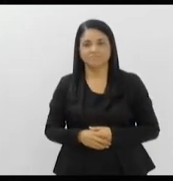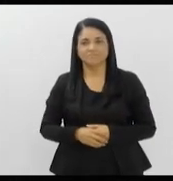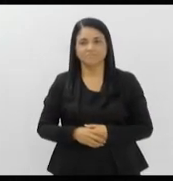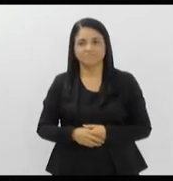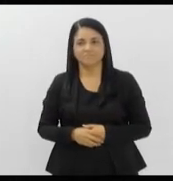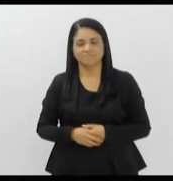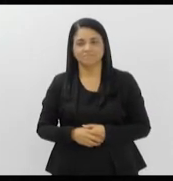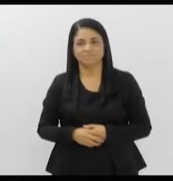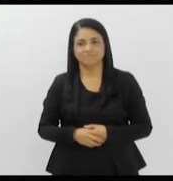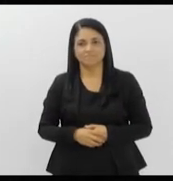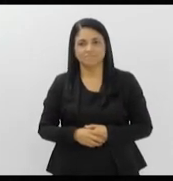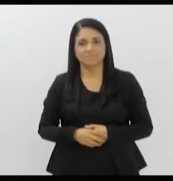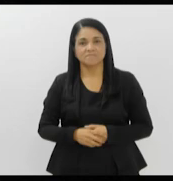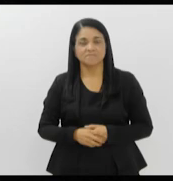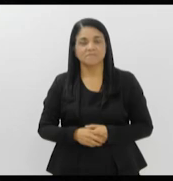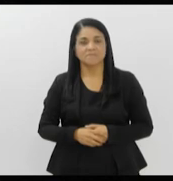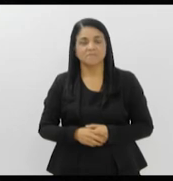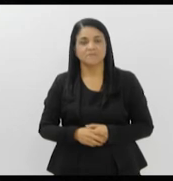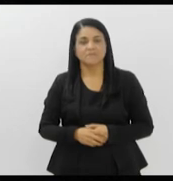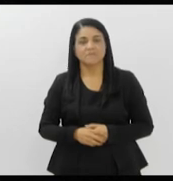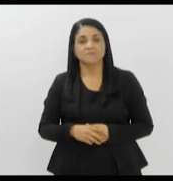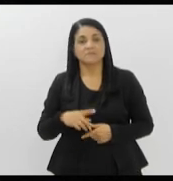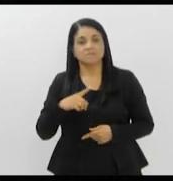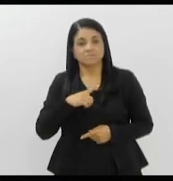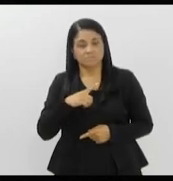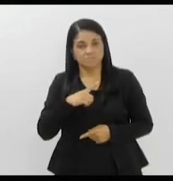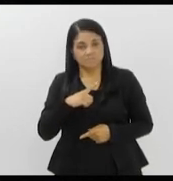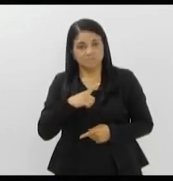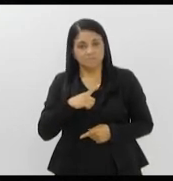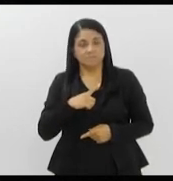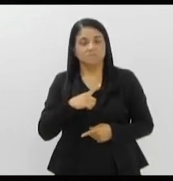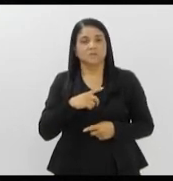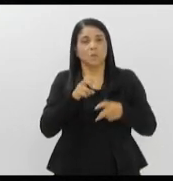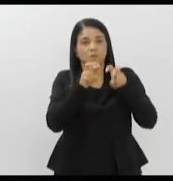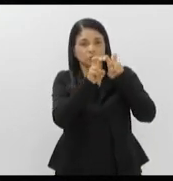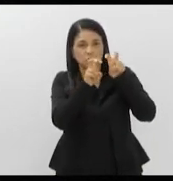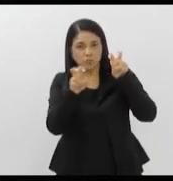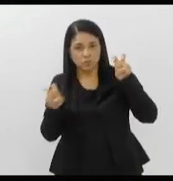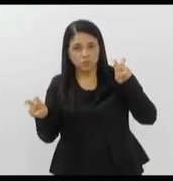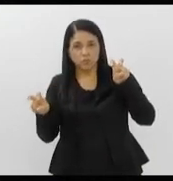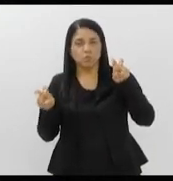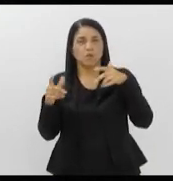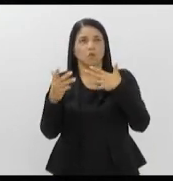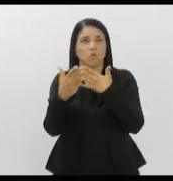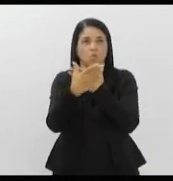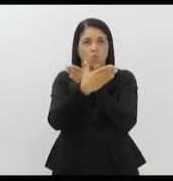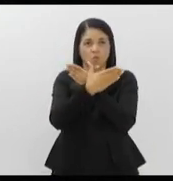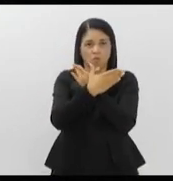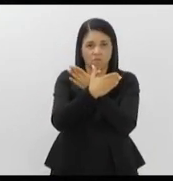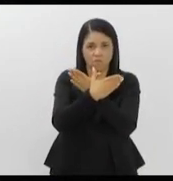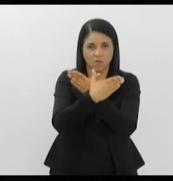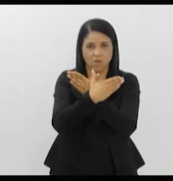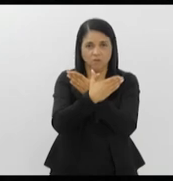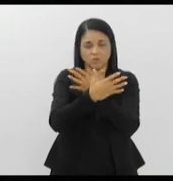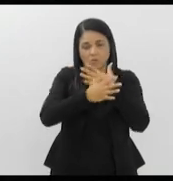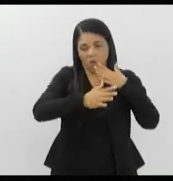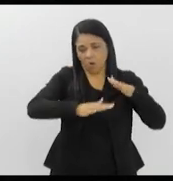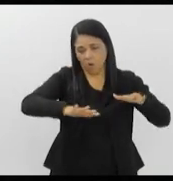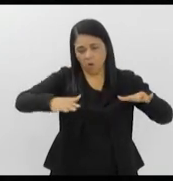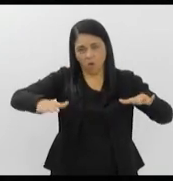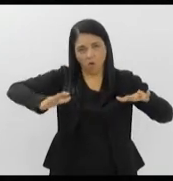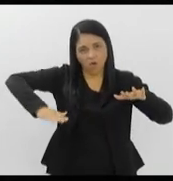Fora o potencial turístico do Pão de Açúcar, do Corcovado, da nossa Orla